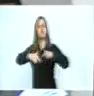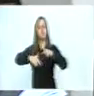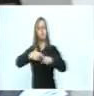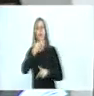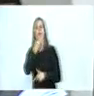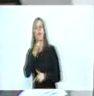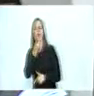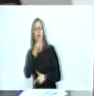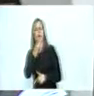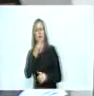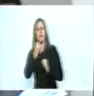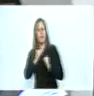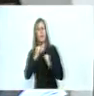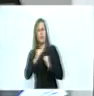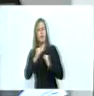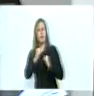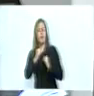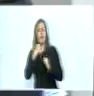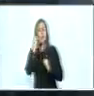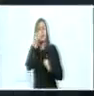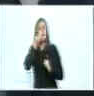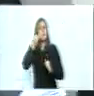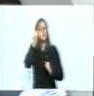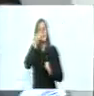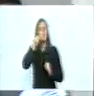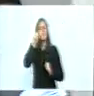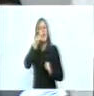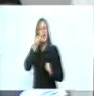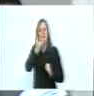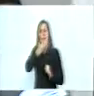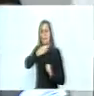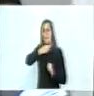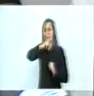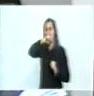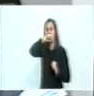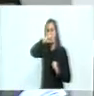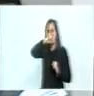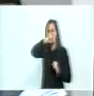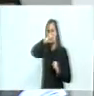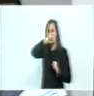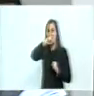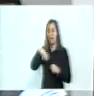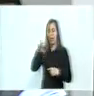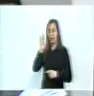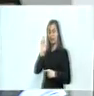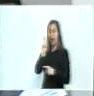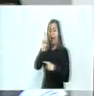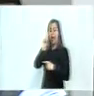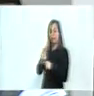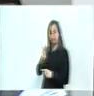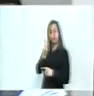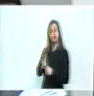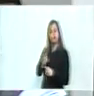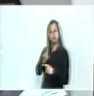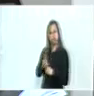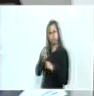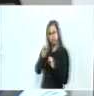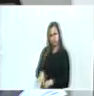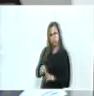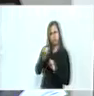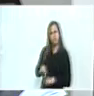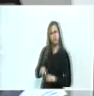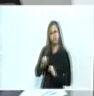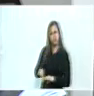puderam experimentar a paternidade afetiva, aquela que ele auxilia na educação e criação dos